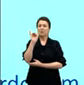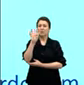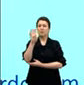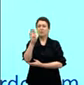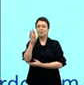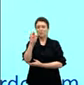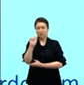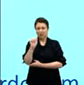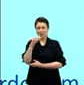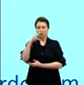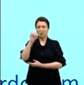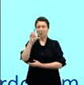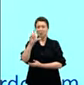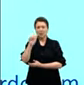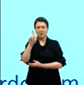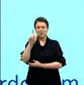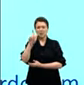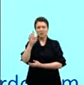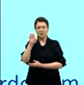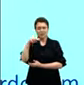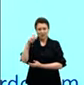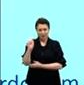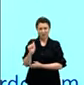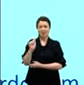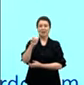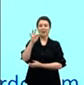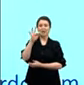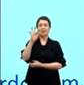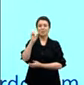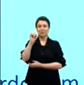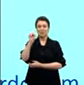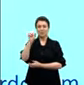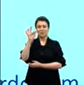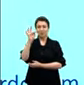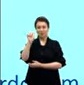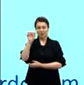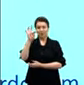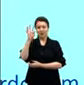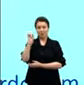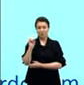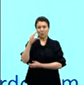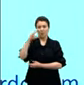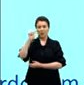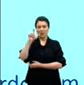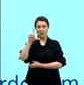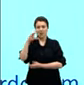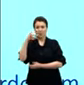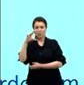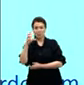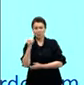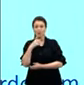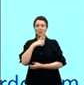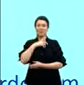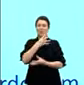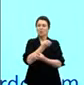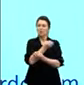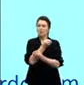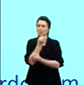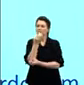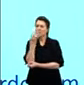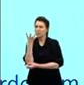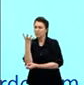e fosfato de cálcio. No tecido conjuntivo denso, nós temos grande quantidade de